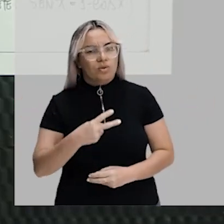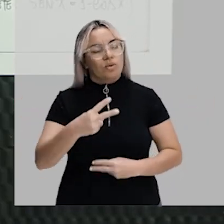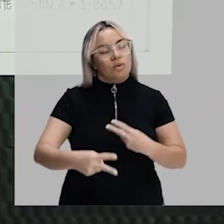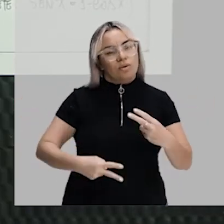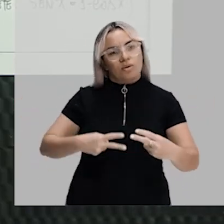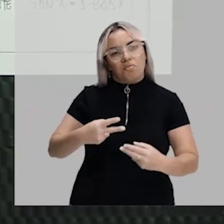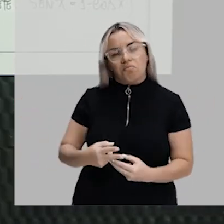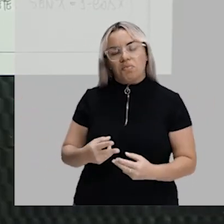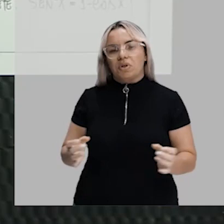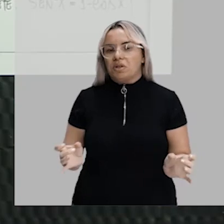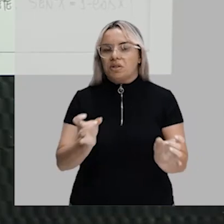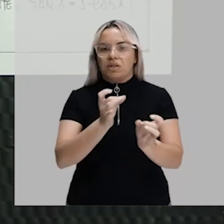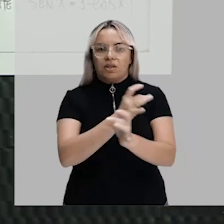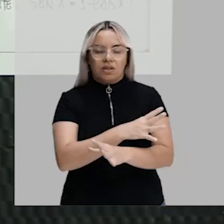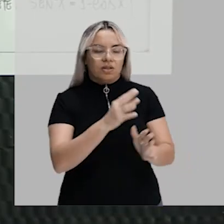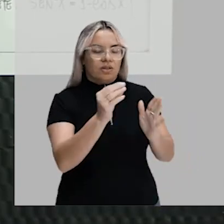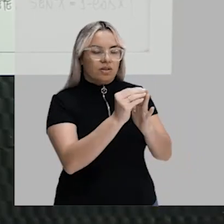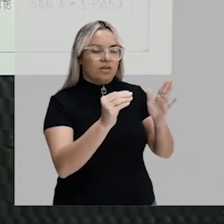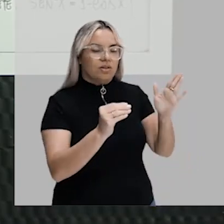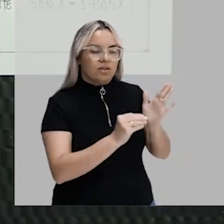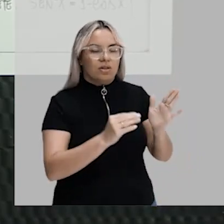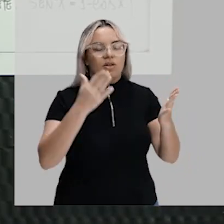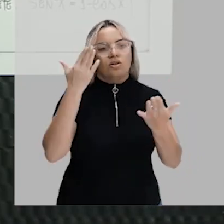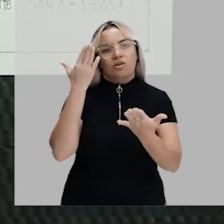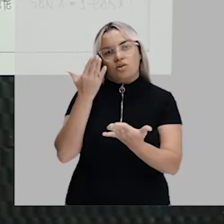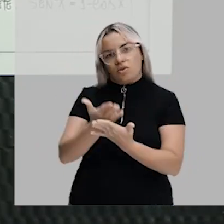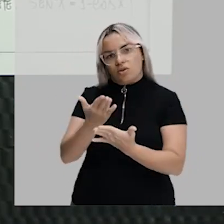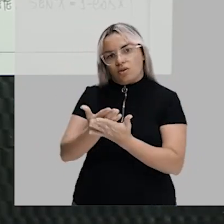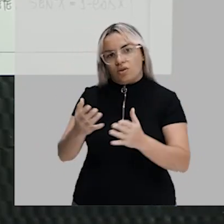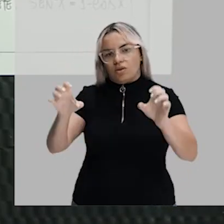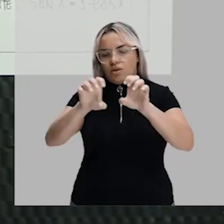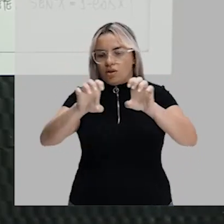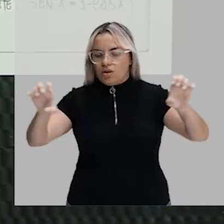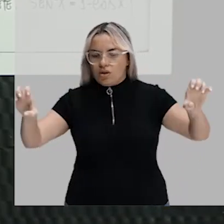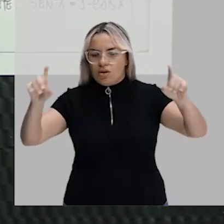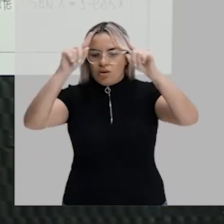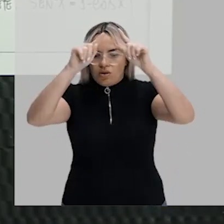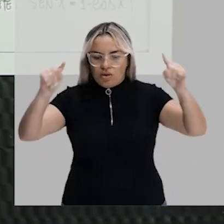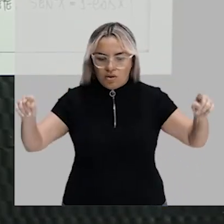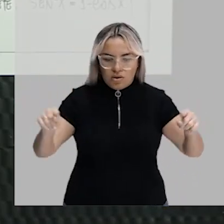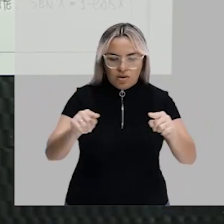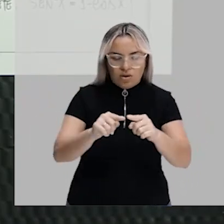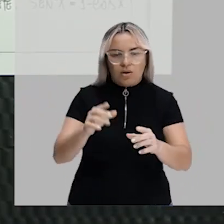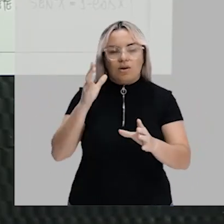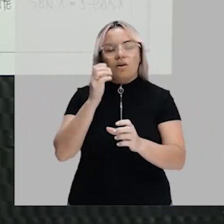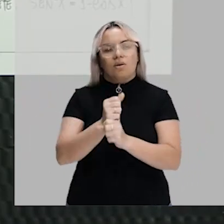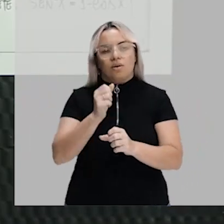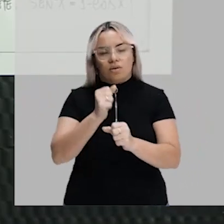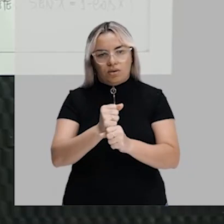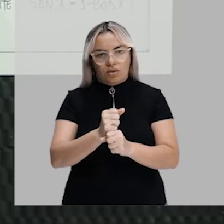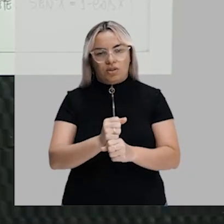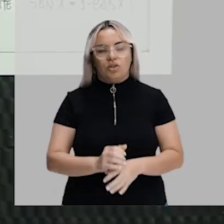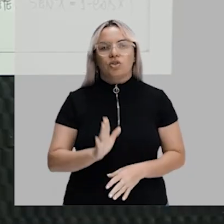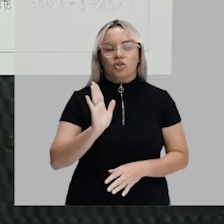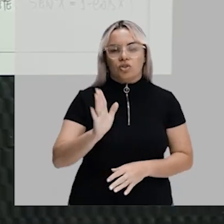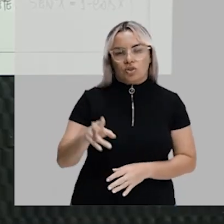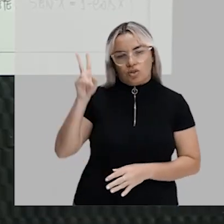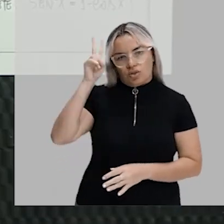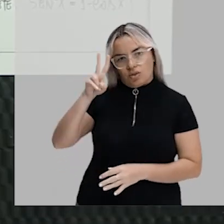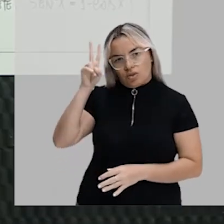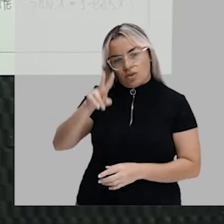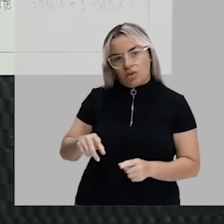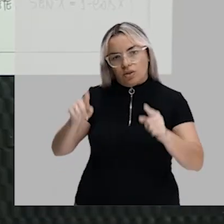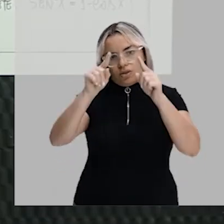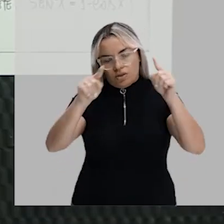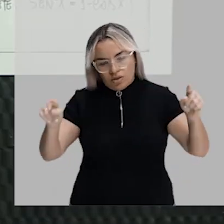a gente está fazendo o estudo das equações trigonométricas né Já falamos da equação trigonométrica que tem que envolve